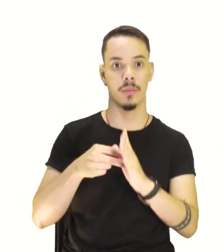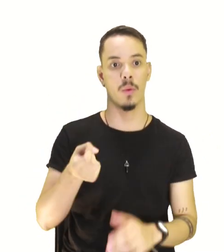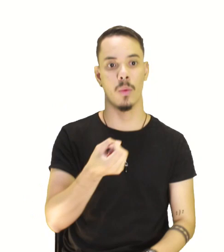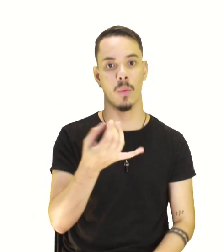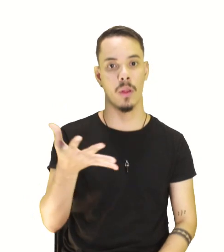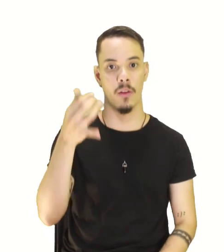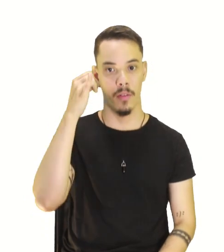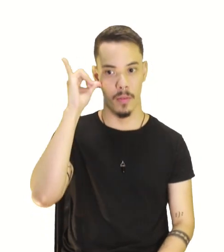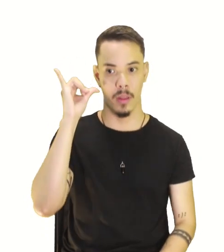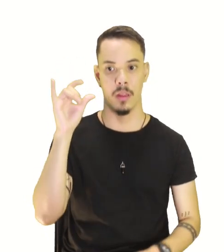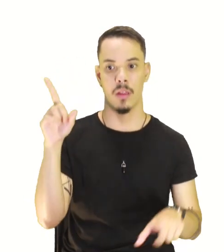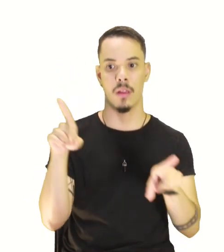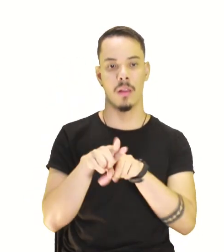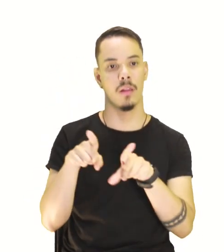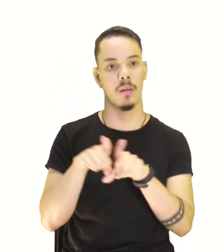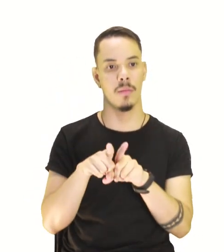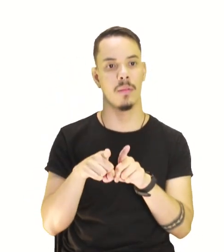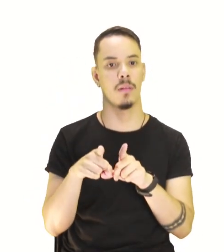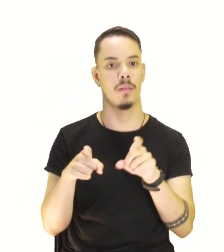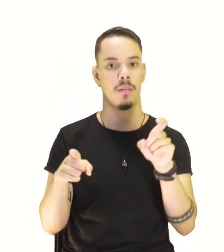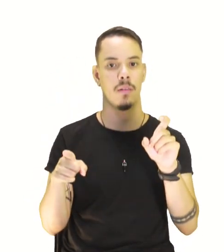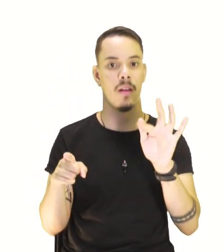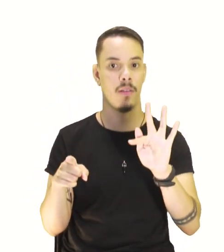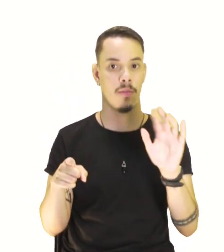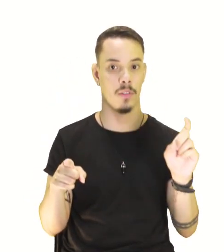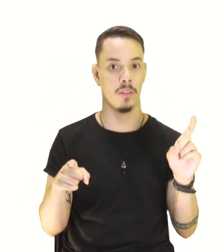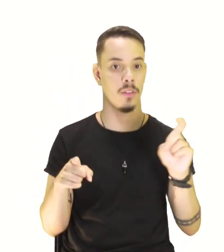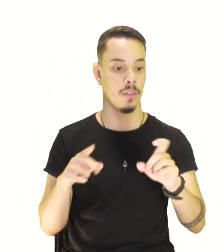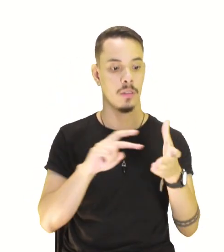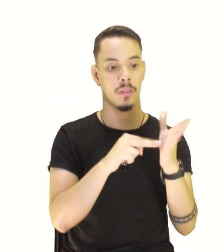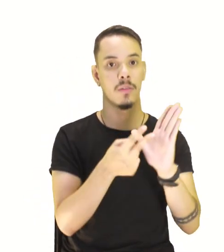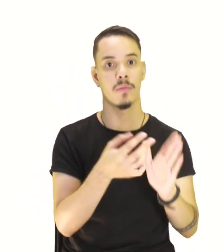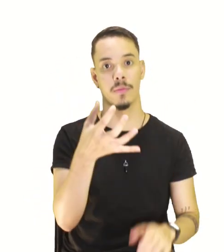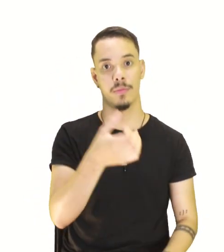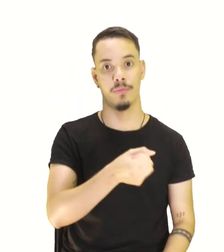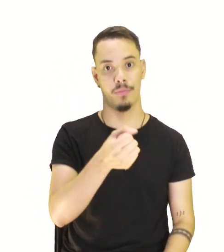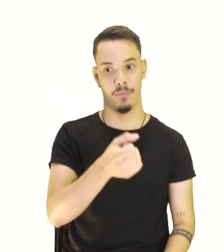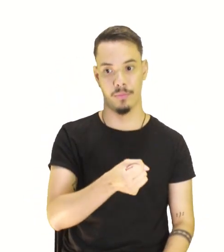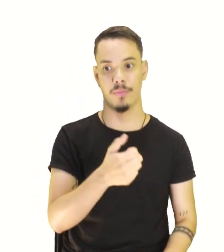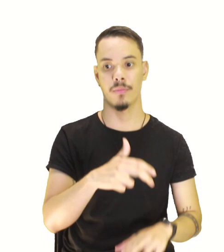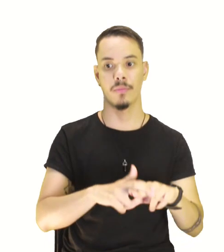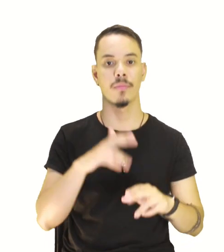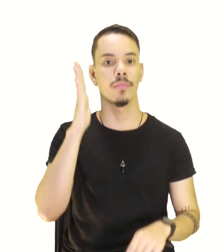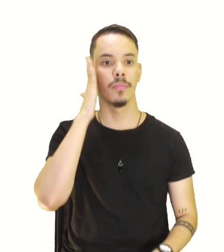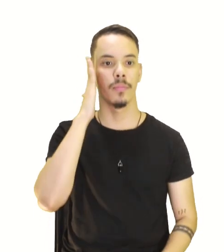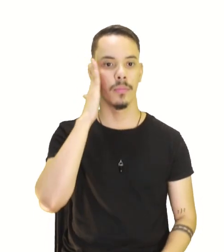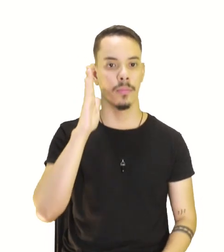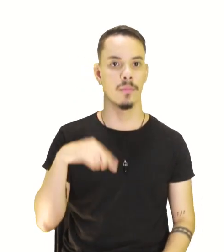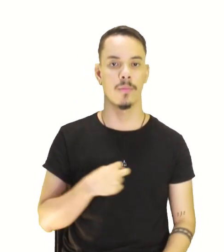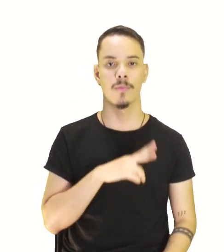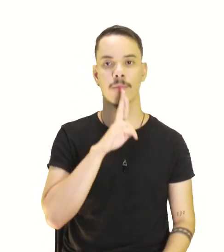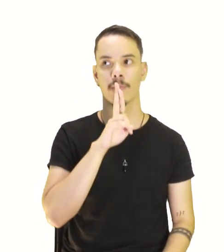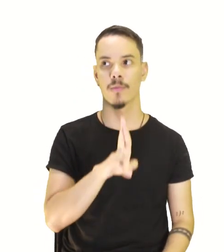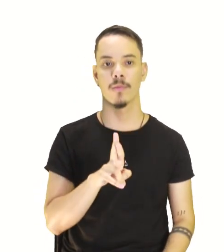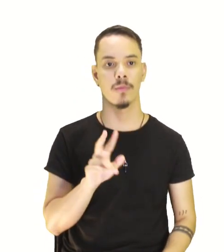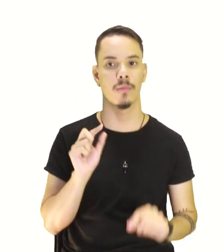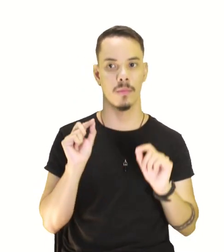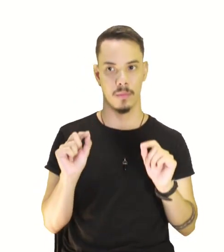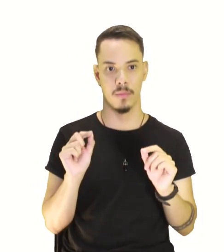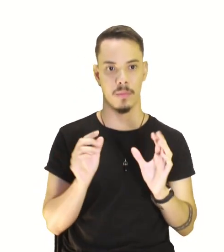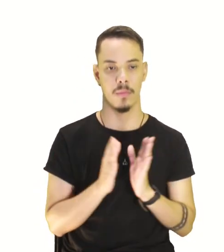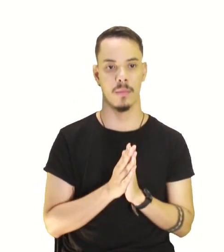de x é a produção média de leite. Sabendo disto, responda, letra